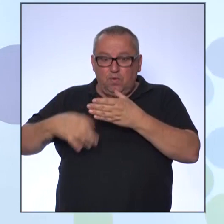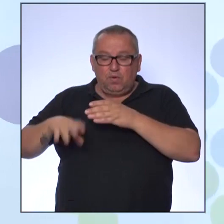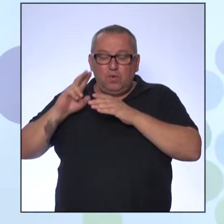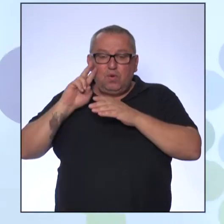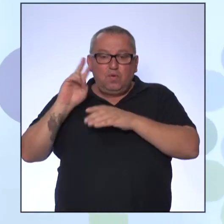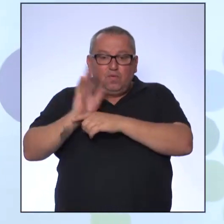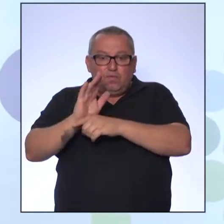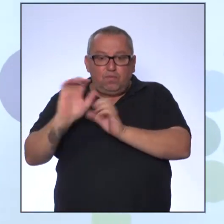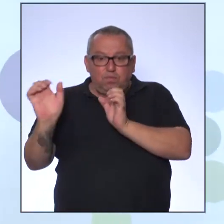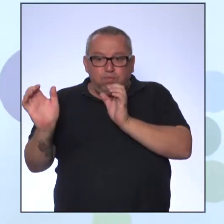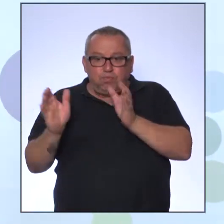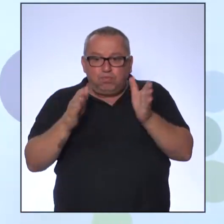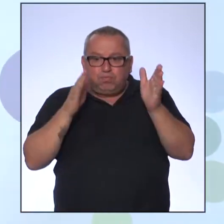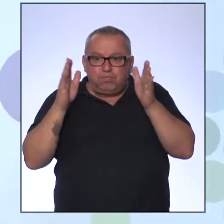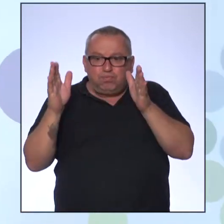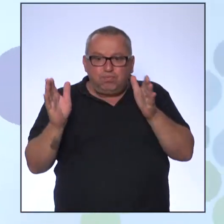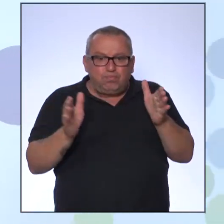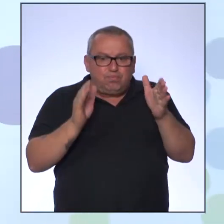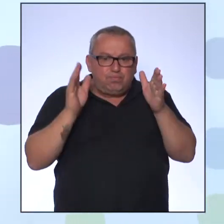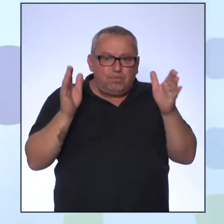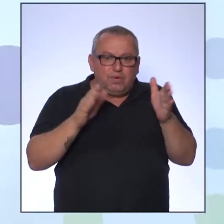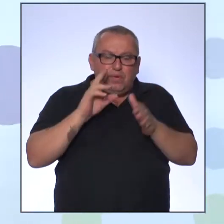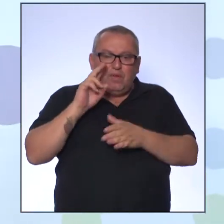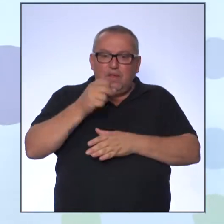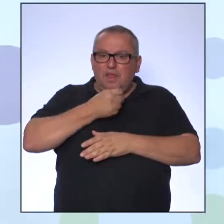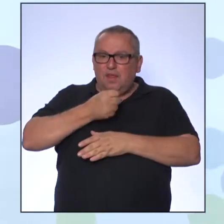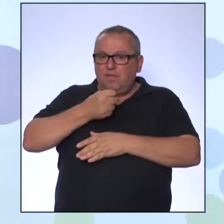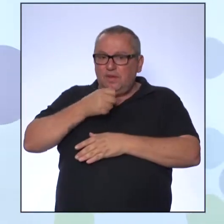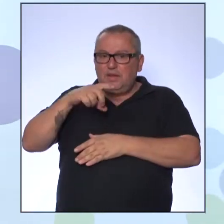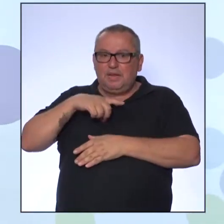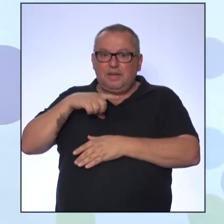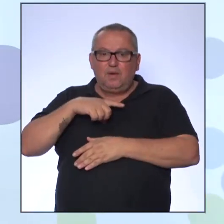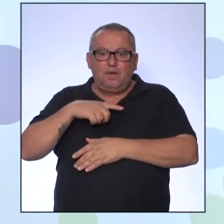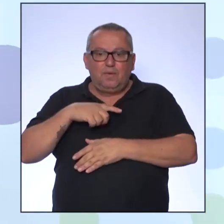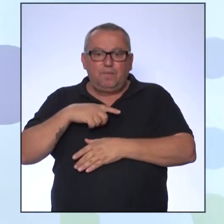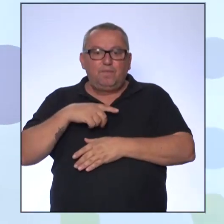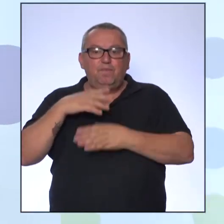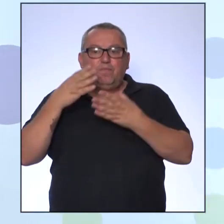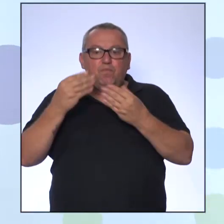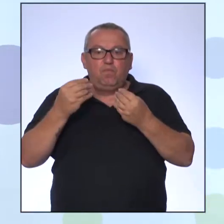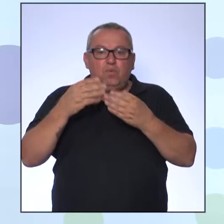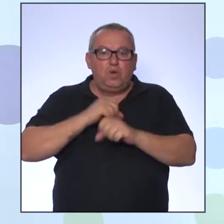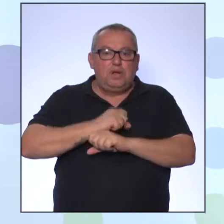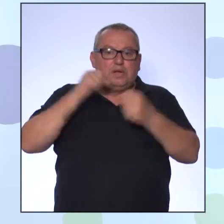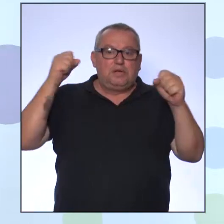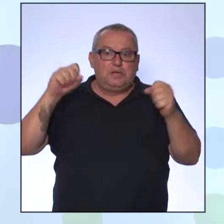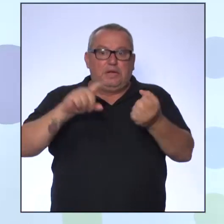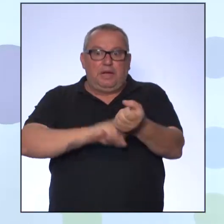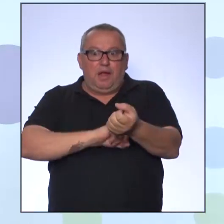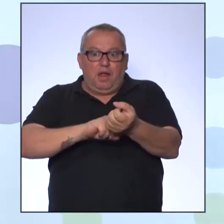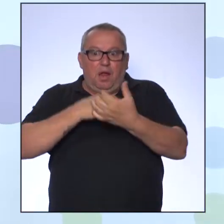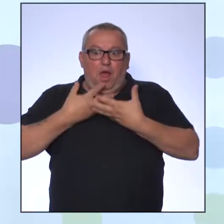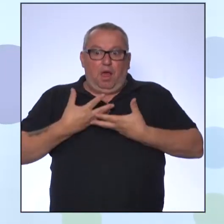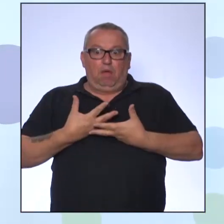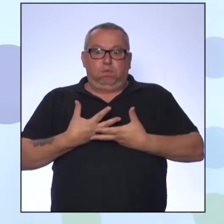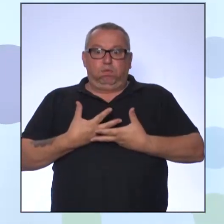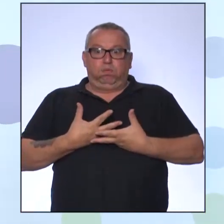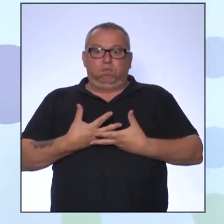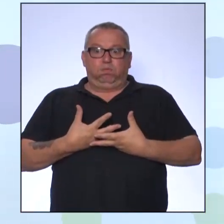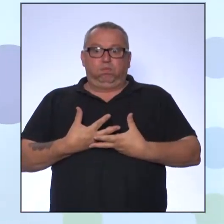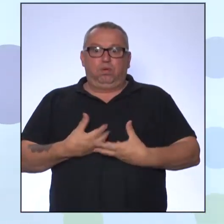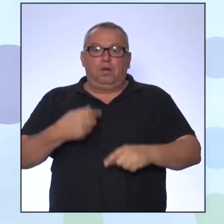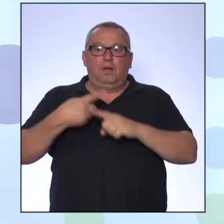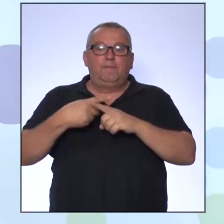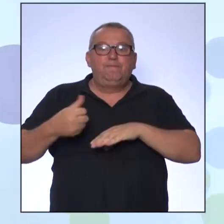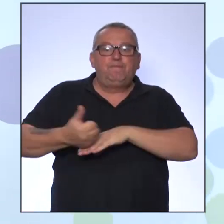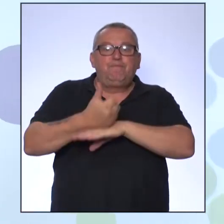inclusive, você vê entrevistas, e eles estão muito estressados, muito cansados, porque é uma